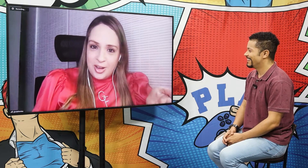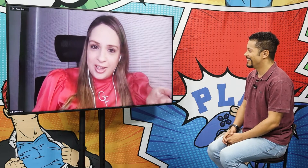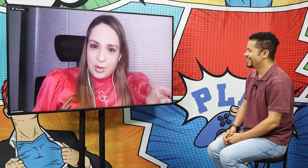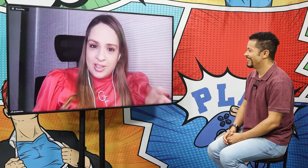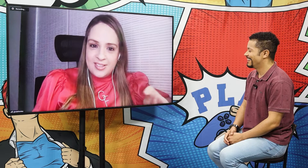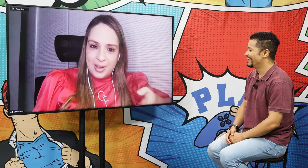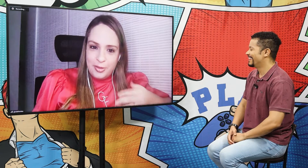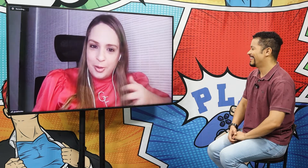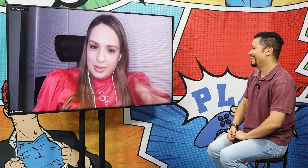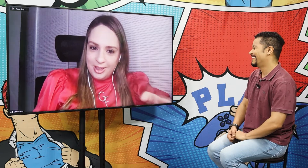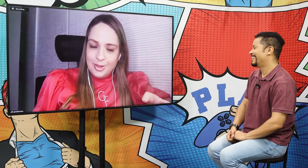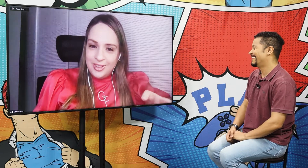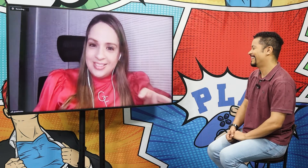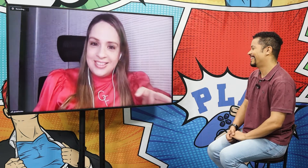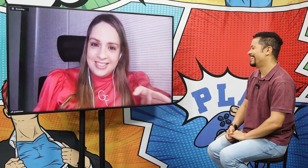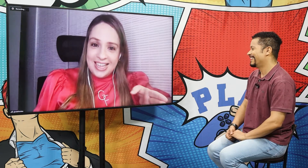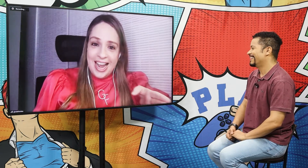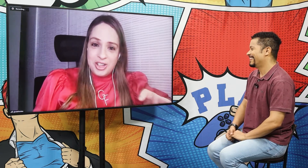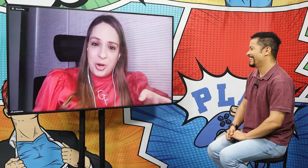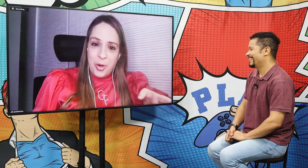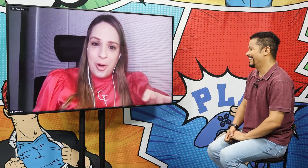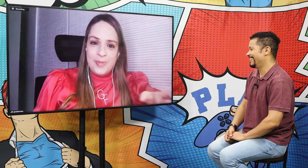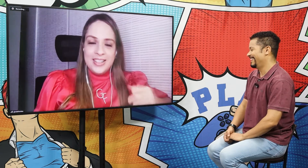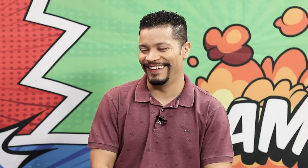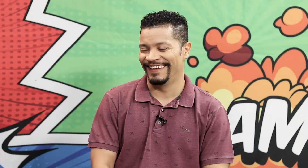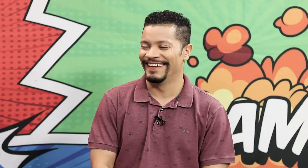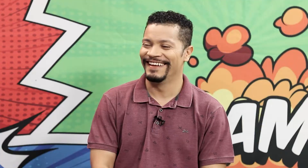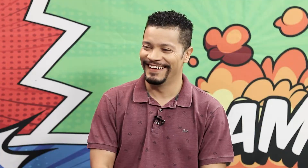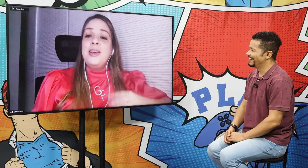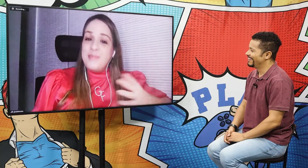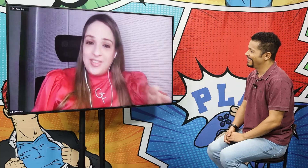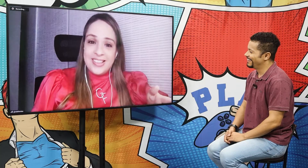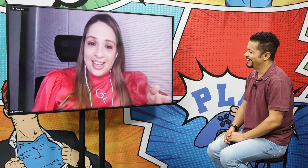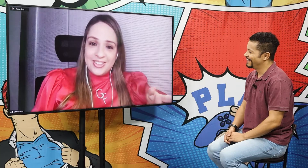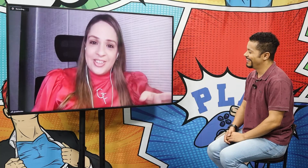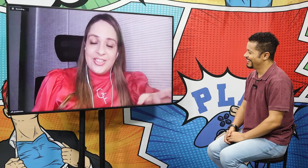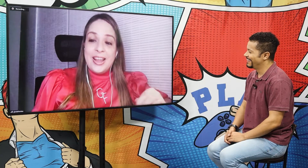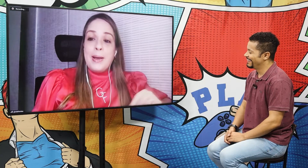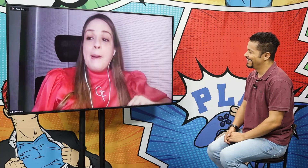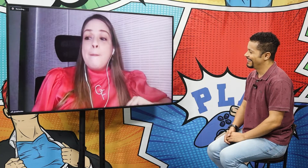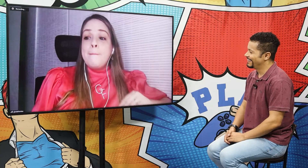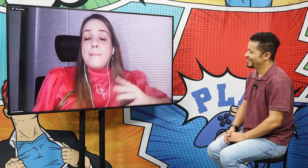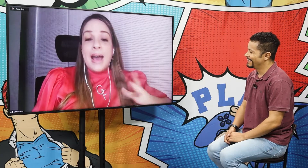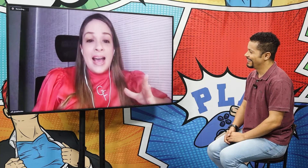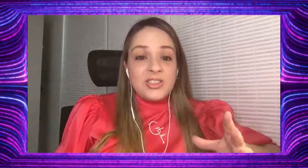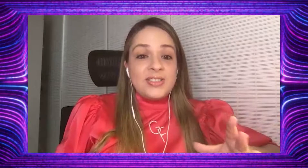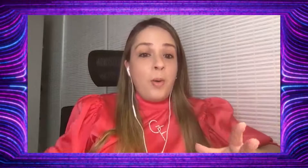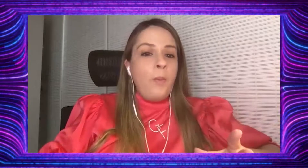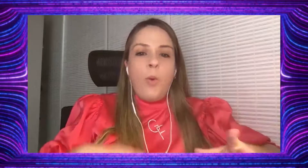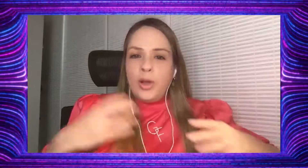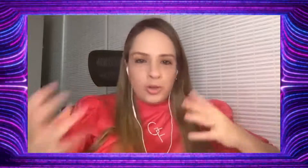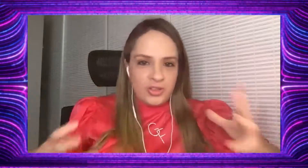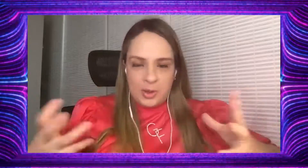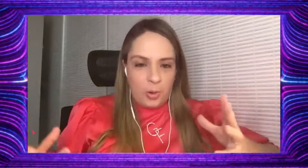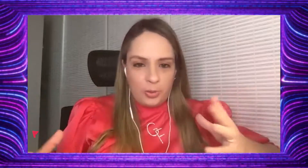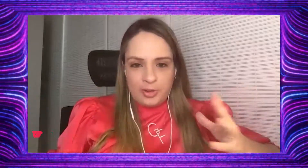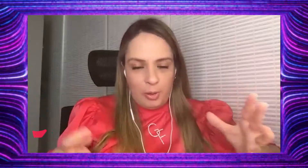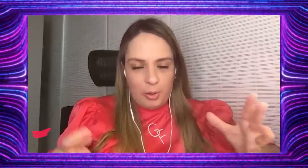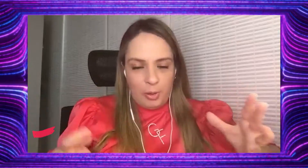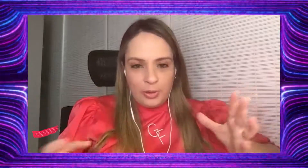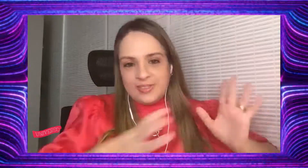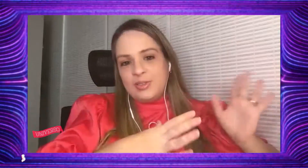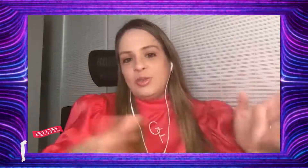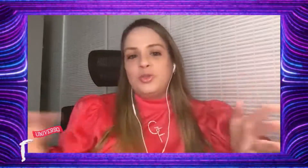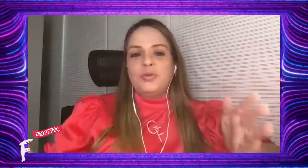na hora que aconteceram, foram um tanto tragicômicas e tal, que fizeram sofrer, mas são muitos desencontros ao